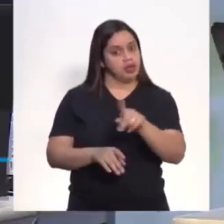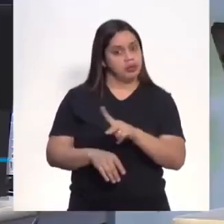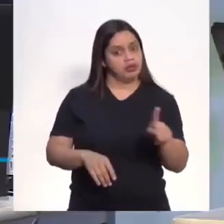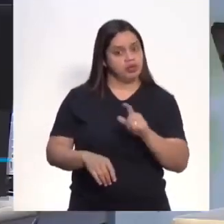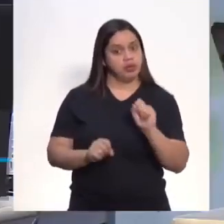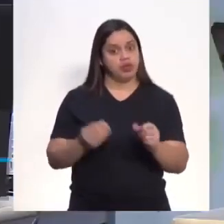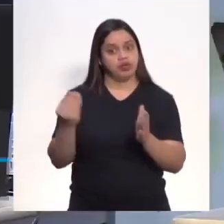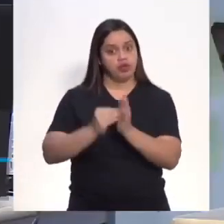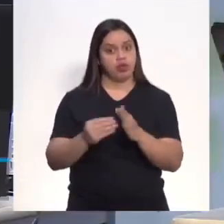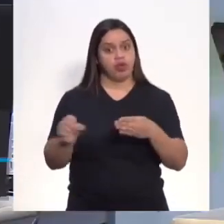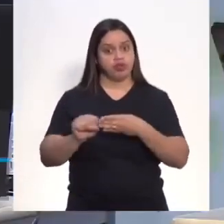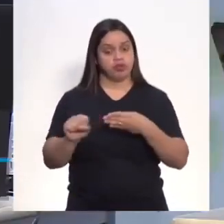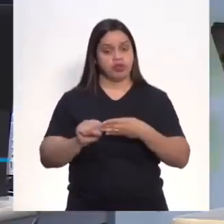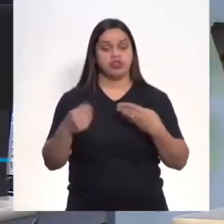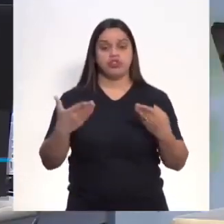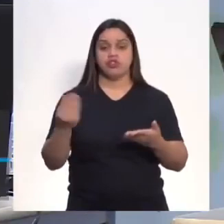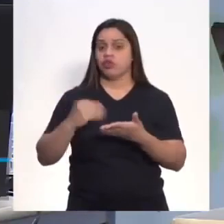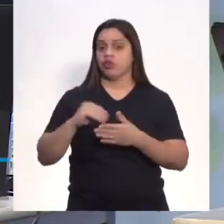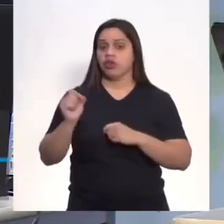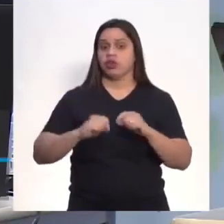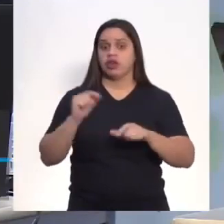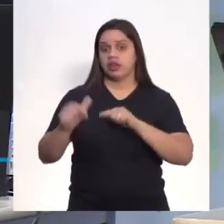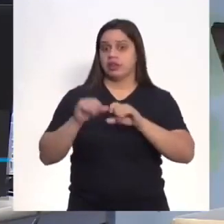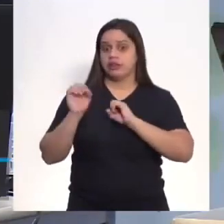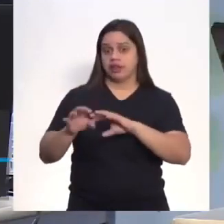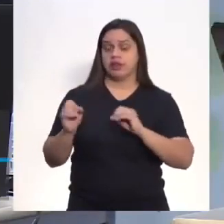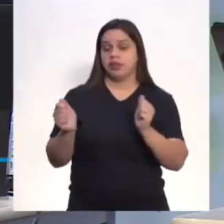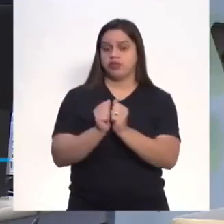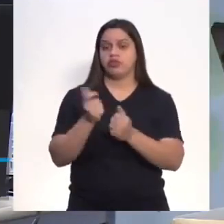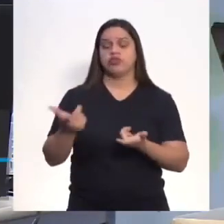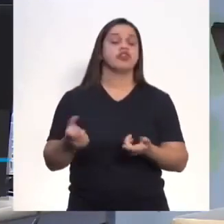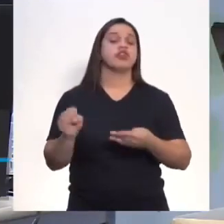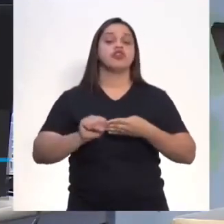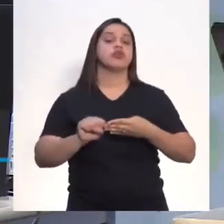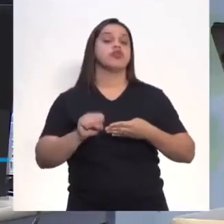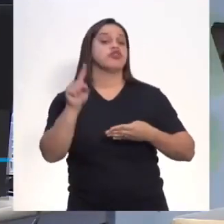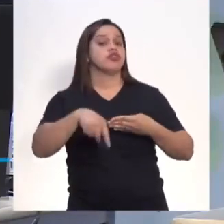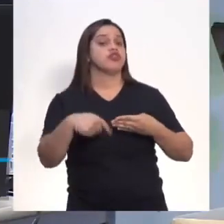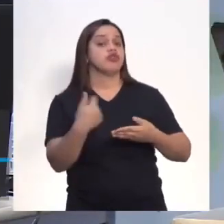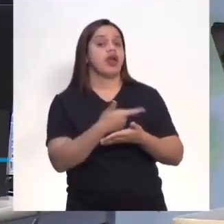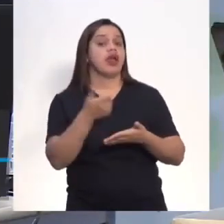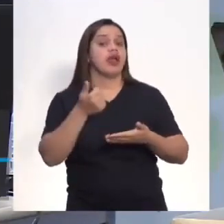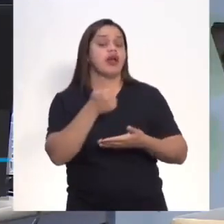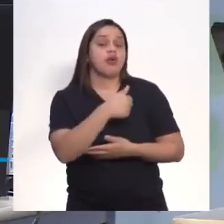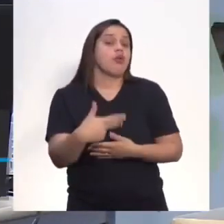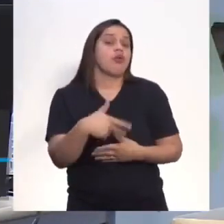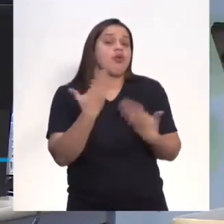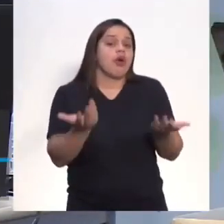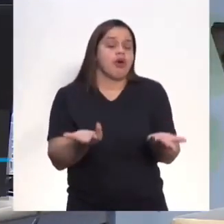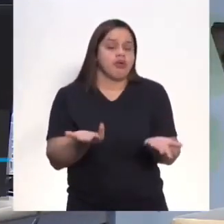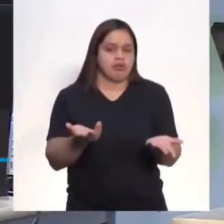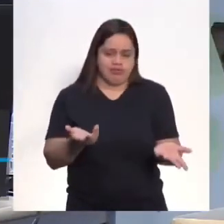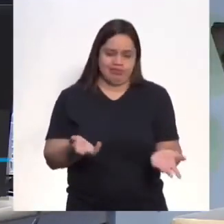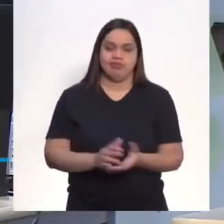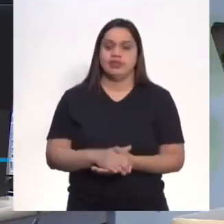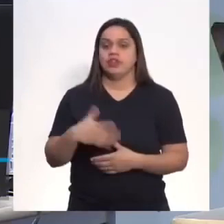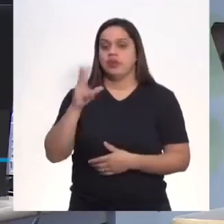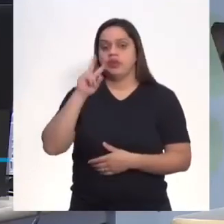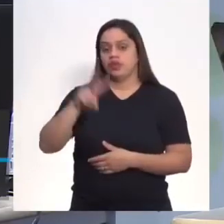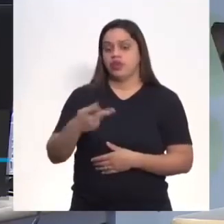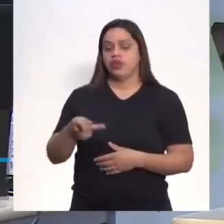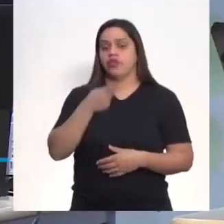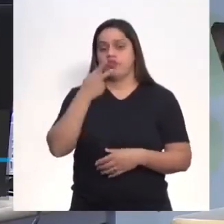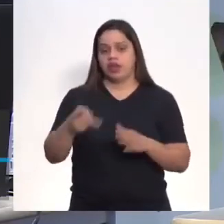gente colocou como substantivo e trabalhar com eles. Qual tipo de substantivo é, né? Então, nós temos aí, quando eu falei ali